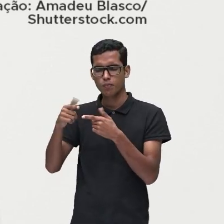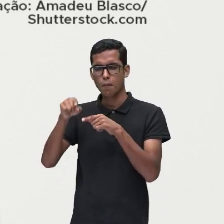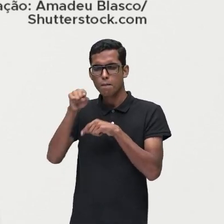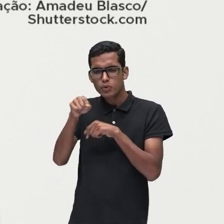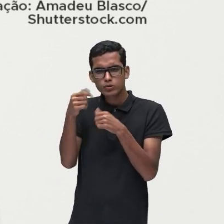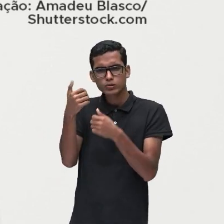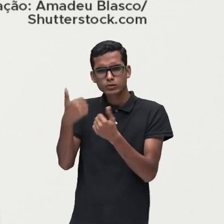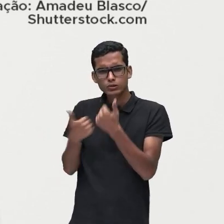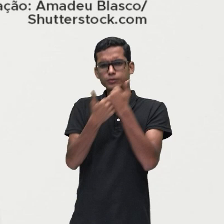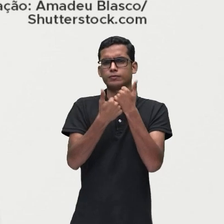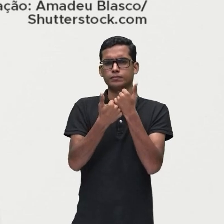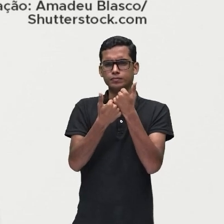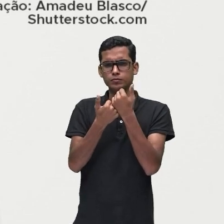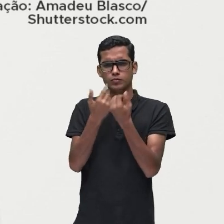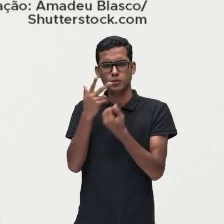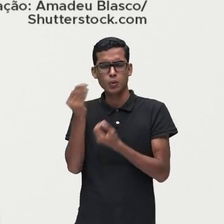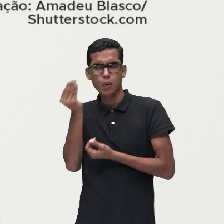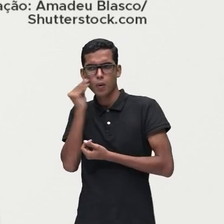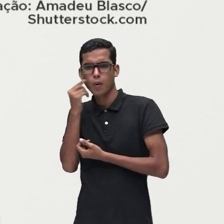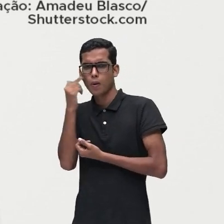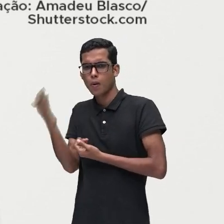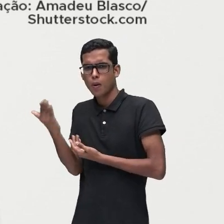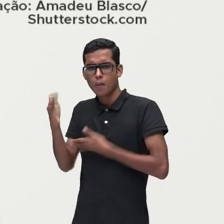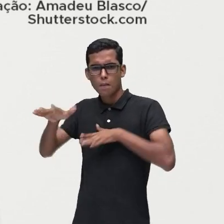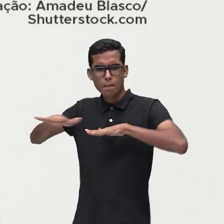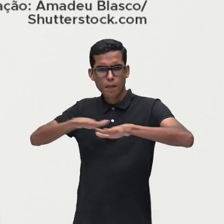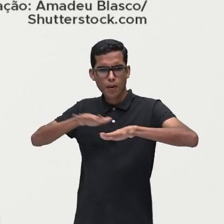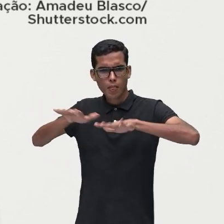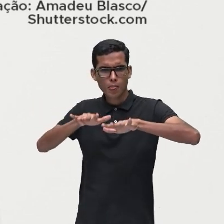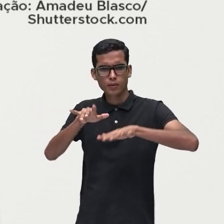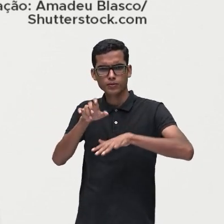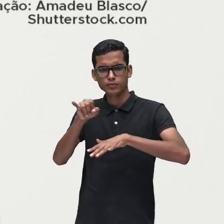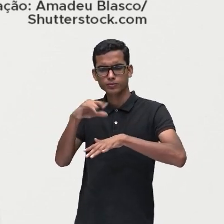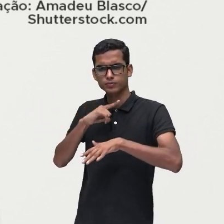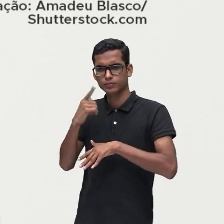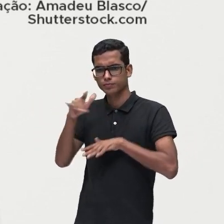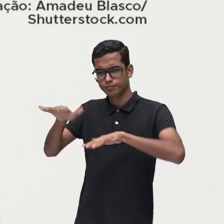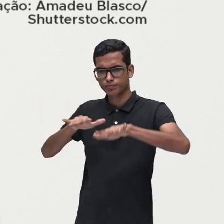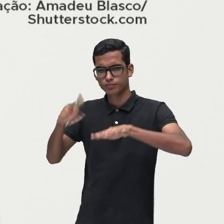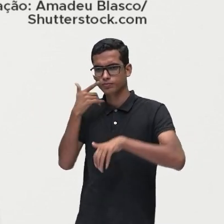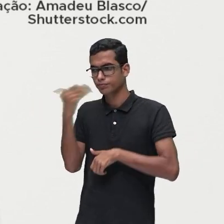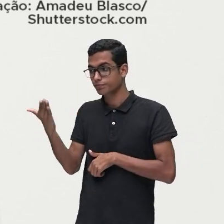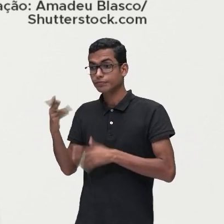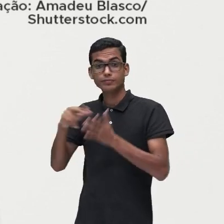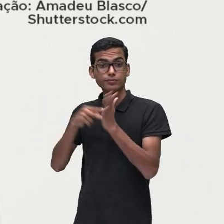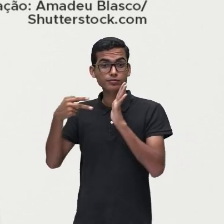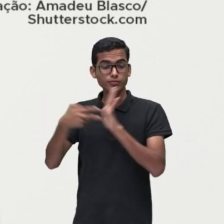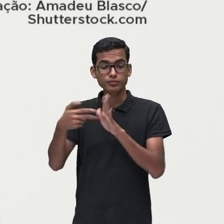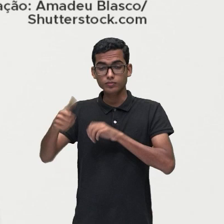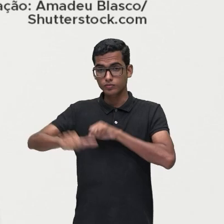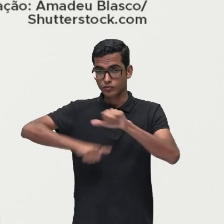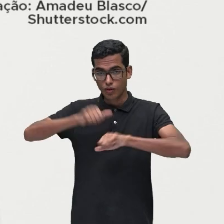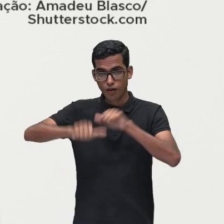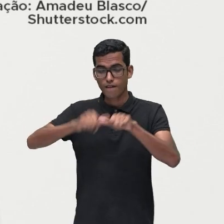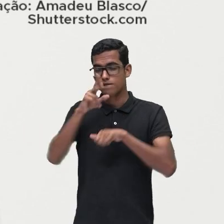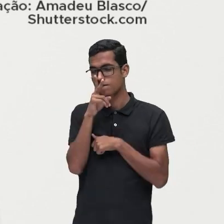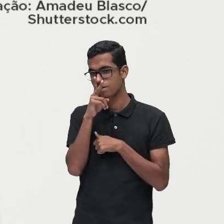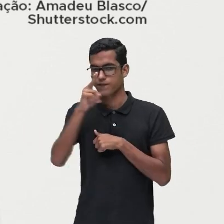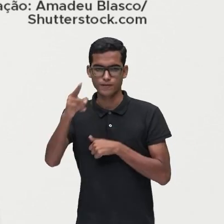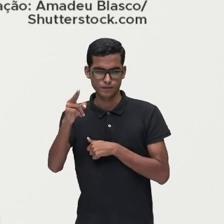se movimenta. Então, se o ponto de apoio se movimenta, também vai mudar a